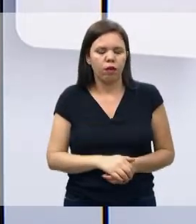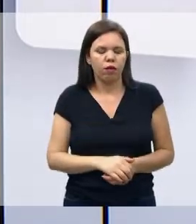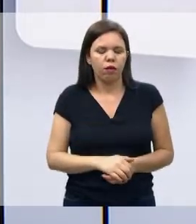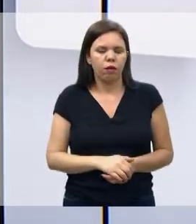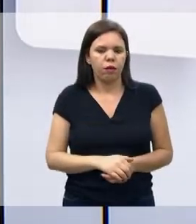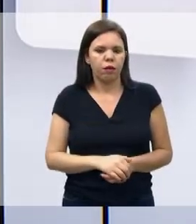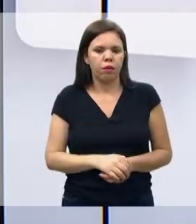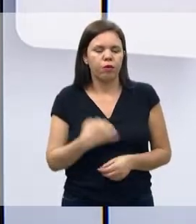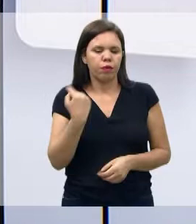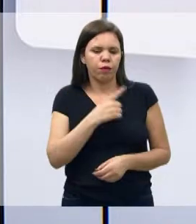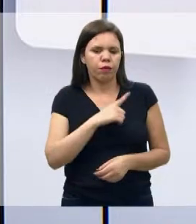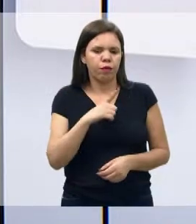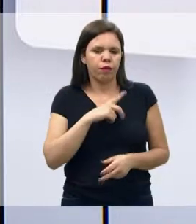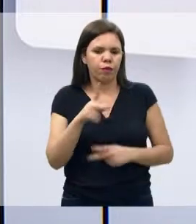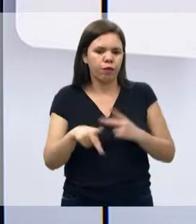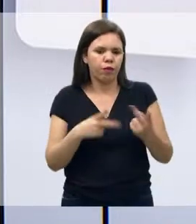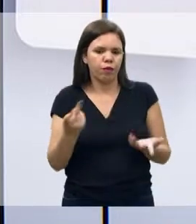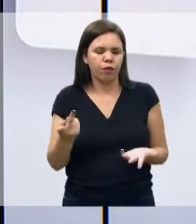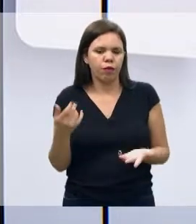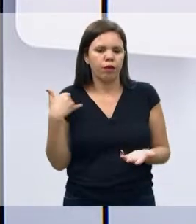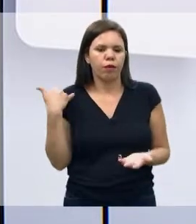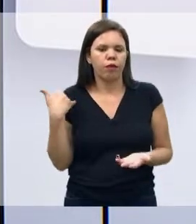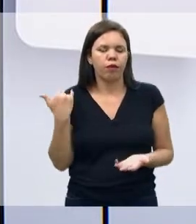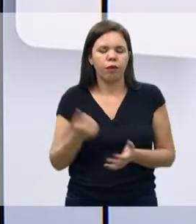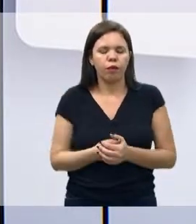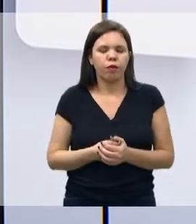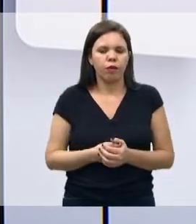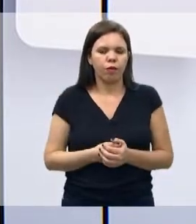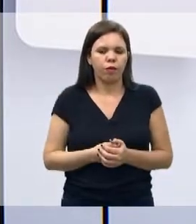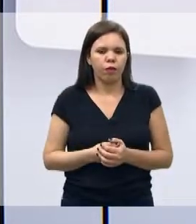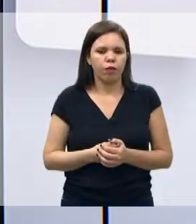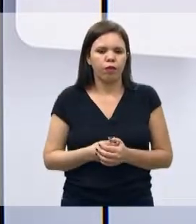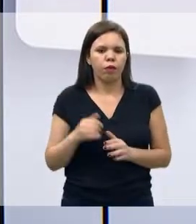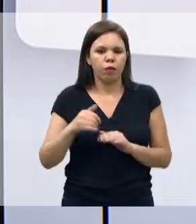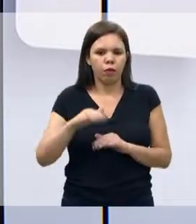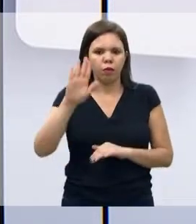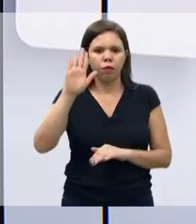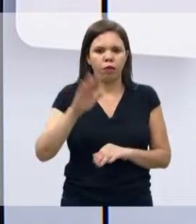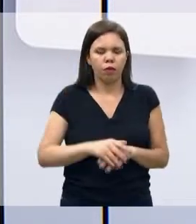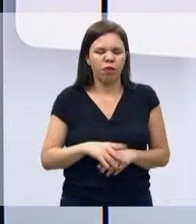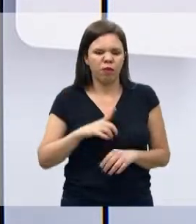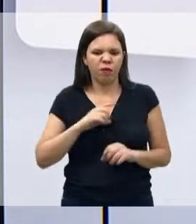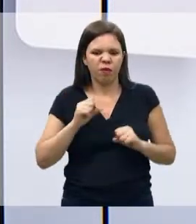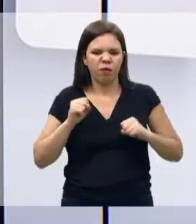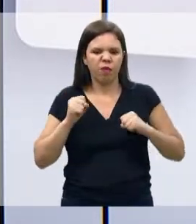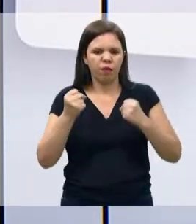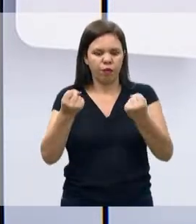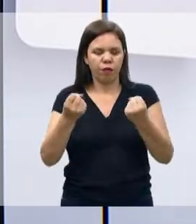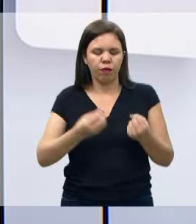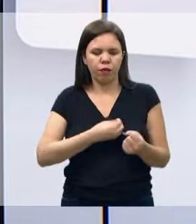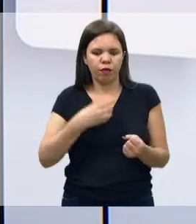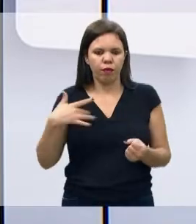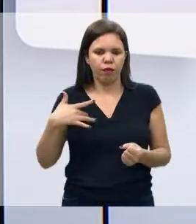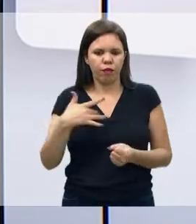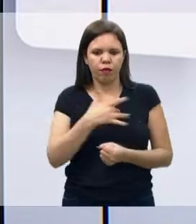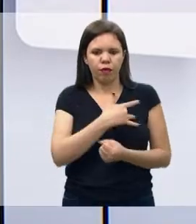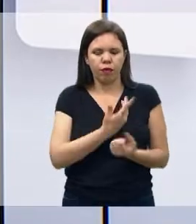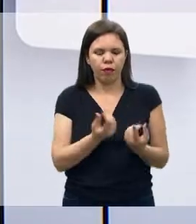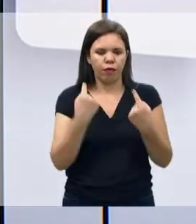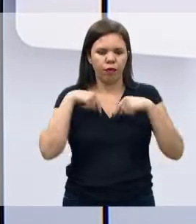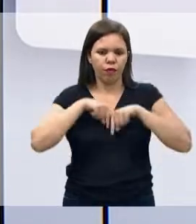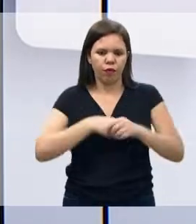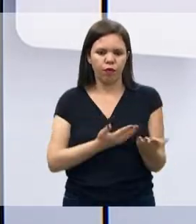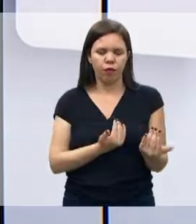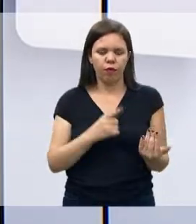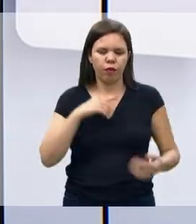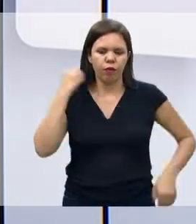né? Nós temos ali as pessoas de uma idade mais tenra que eles têm a força, eles têm a vitalidade, têm a juventude, e o idoso